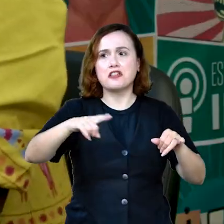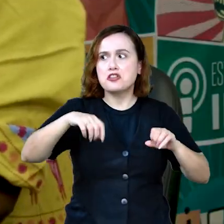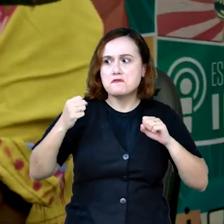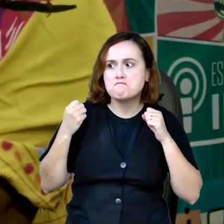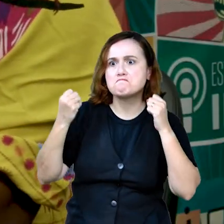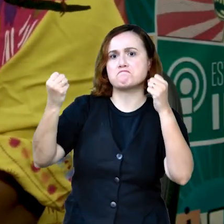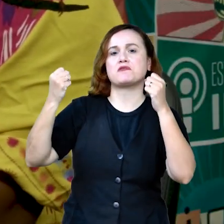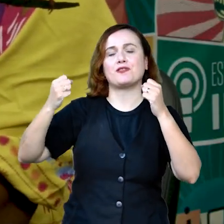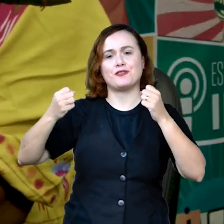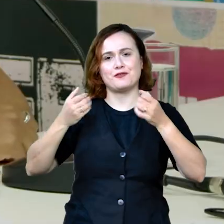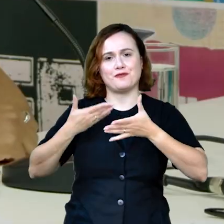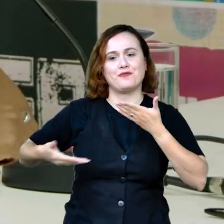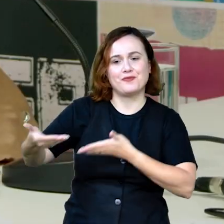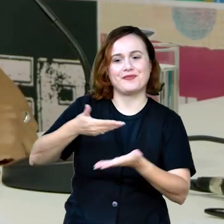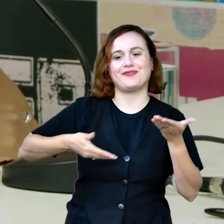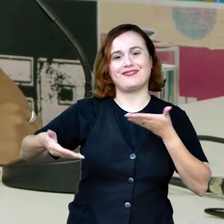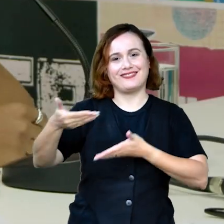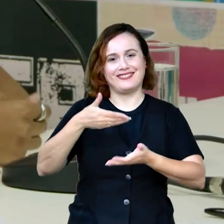ganha.